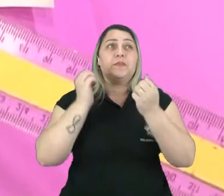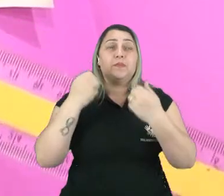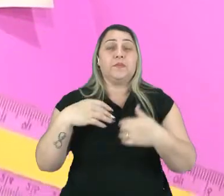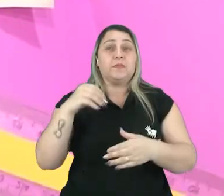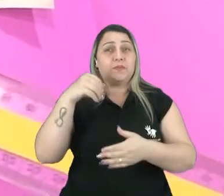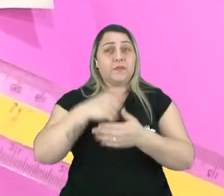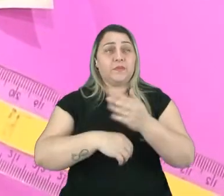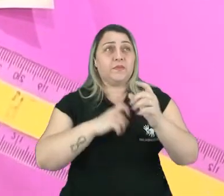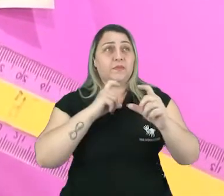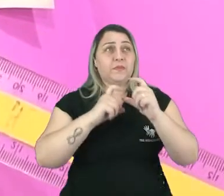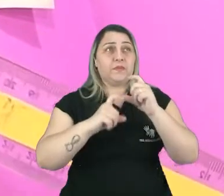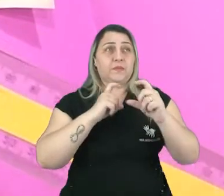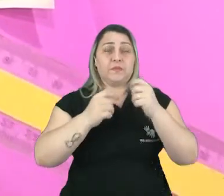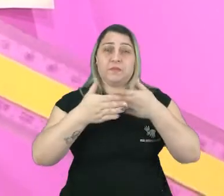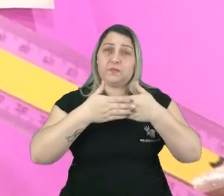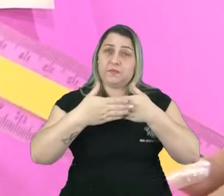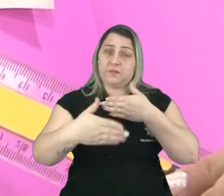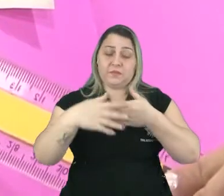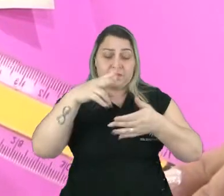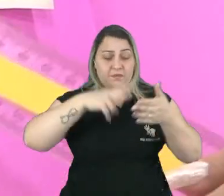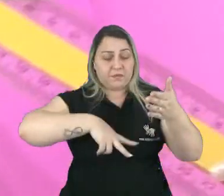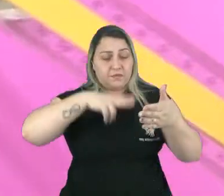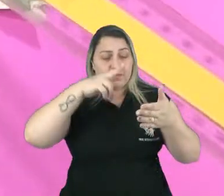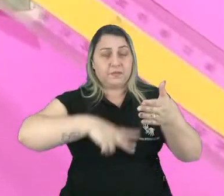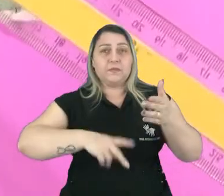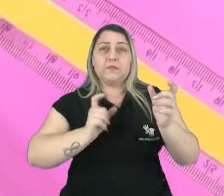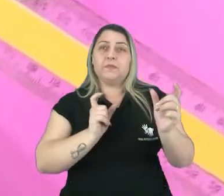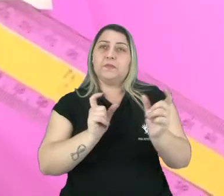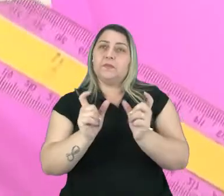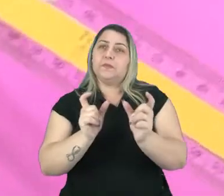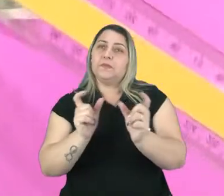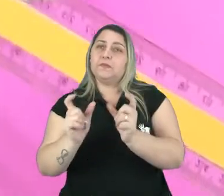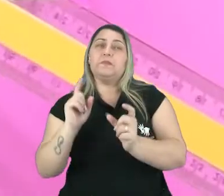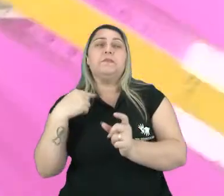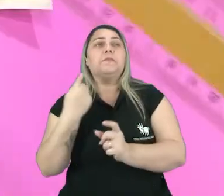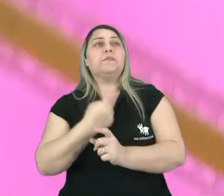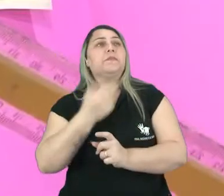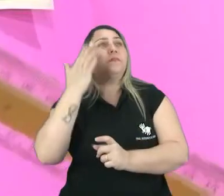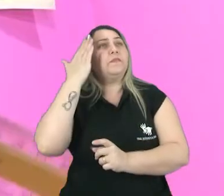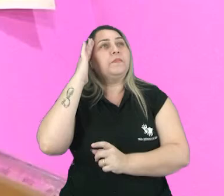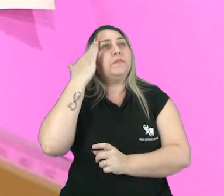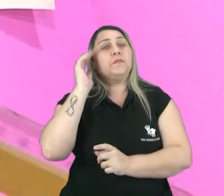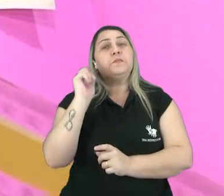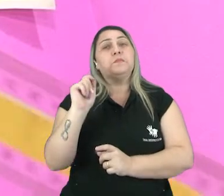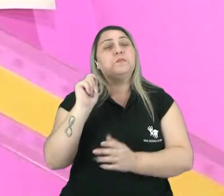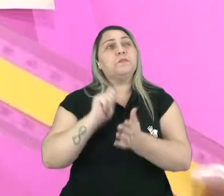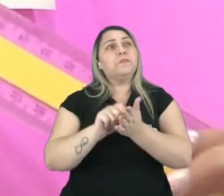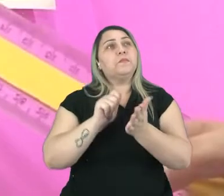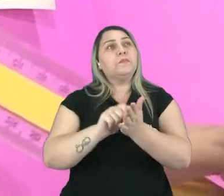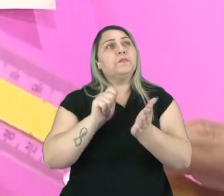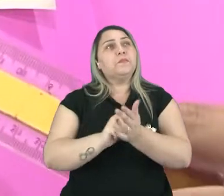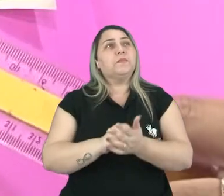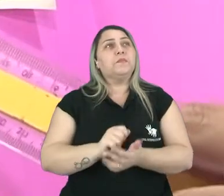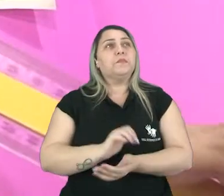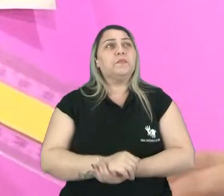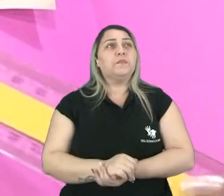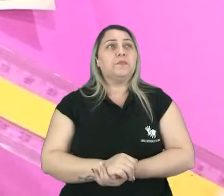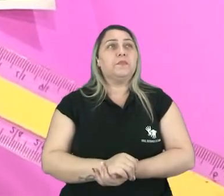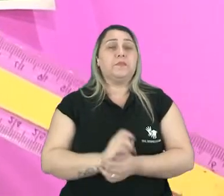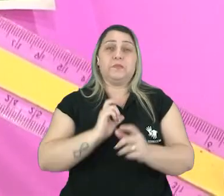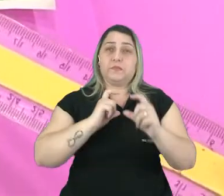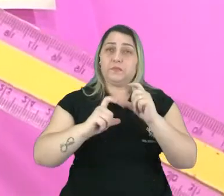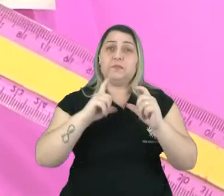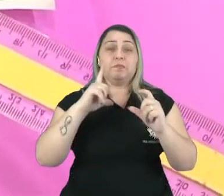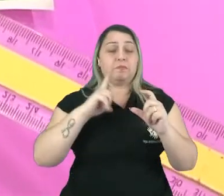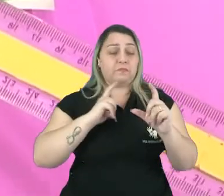dentro dos quadrinhos e a partir da leitura das palavras, nós vamos compreendendo o que está escrito. Quando a história em